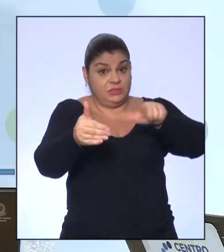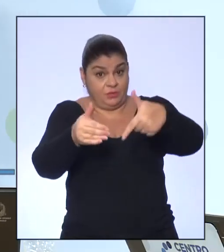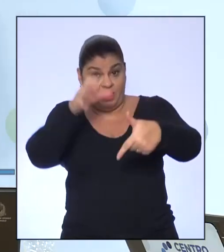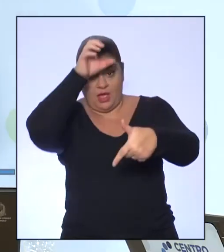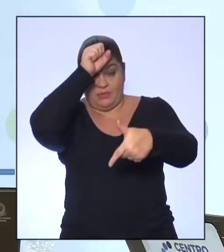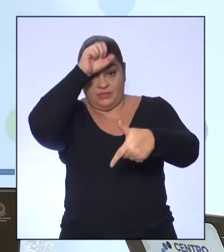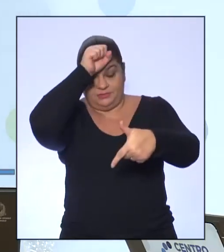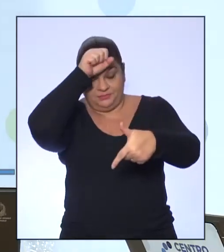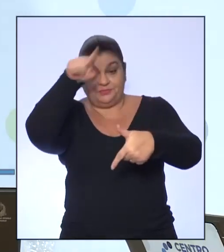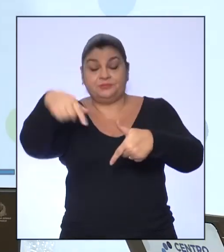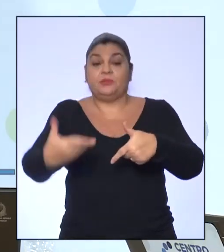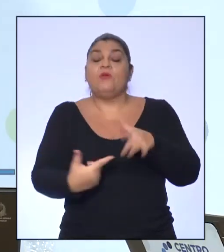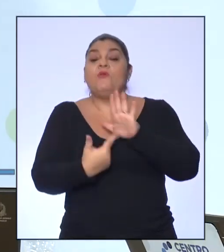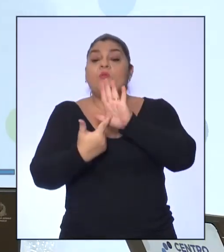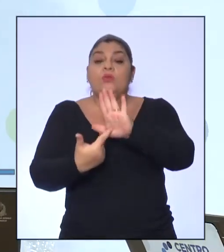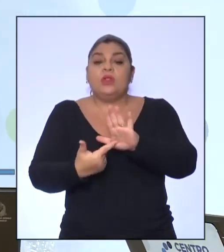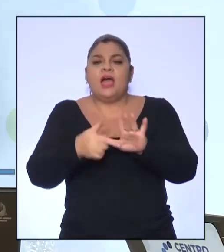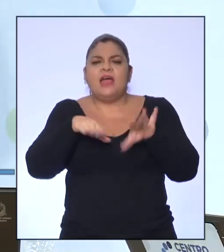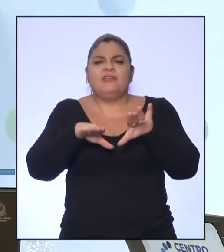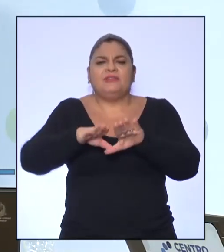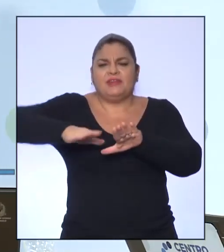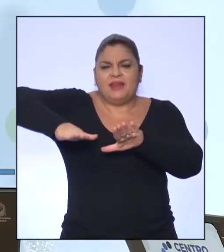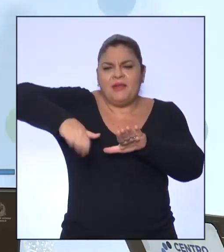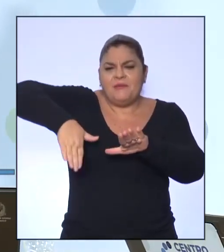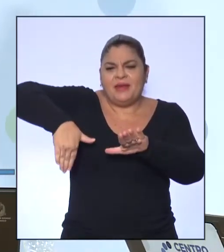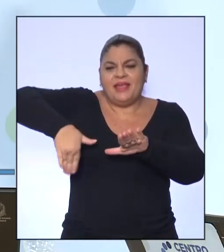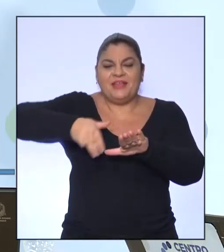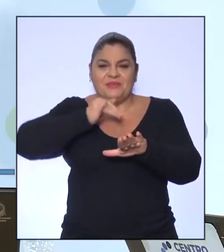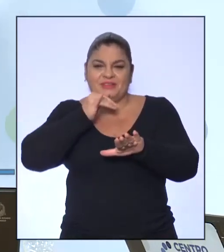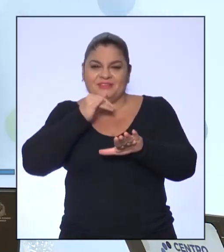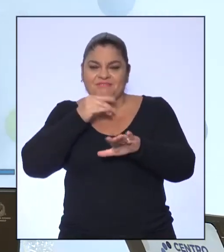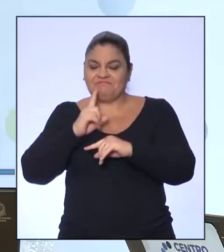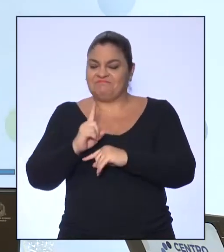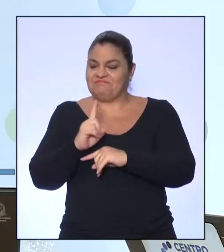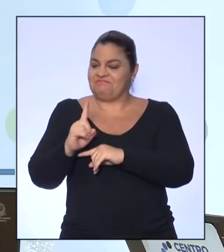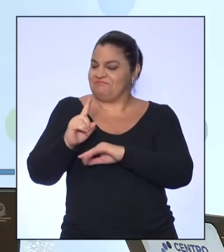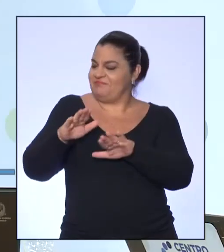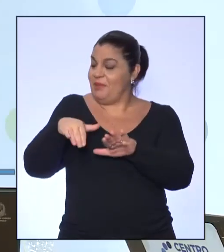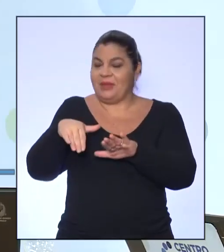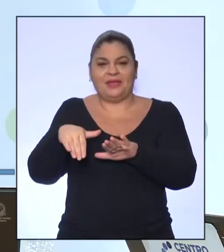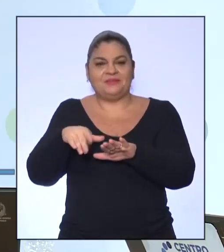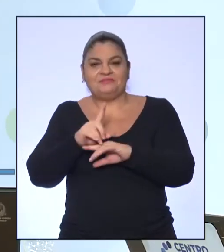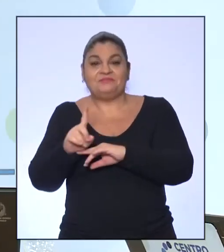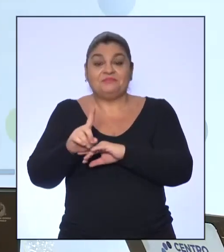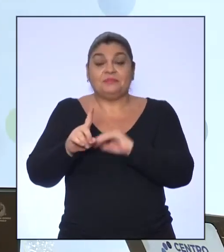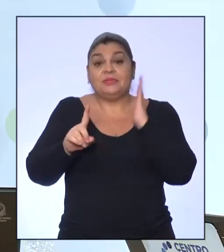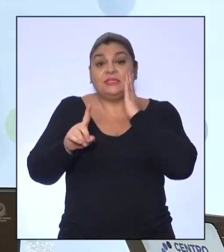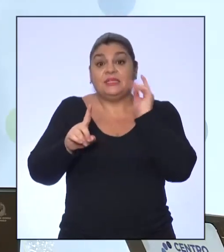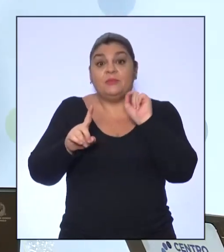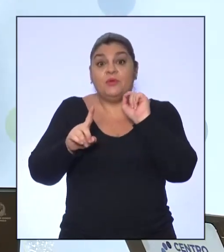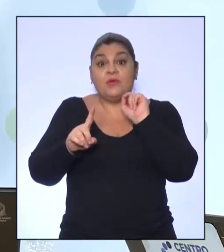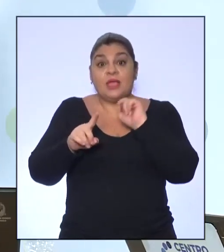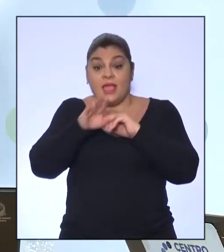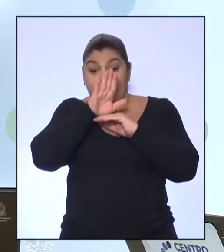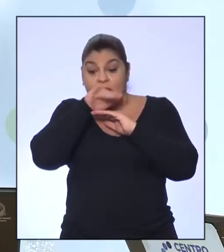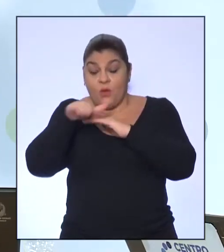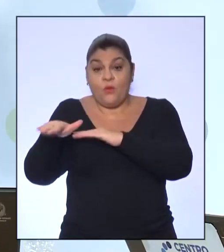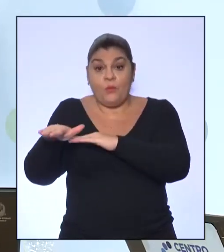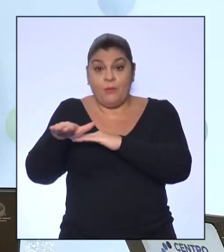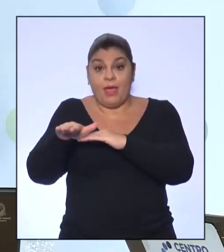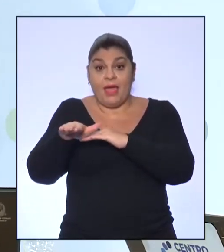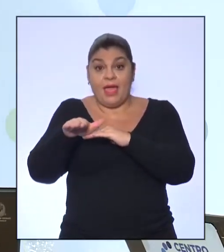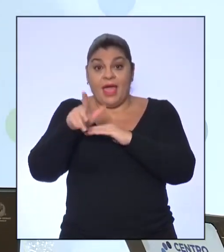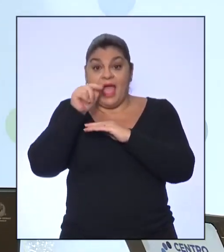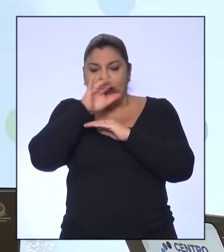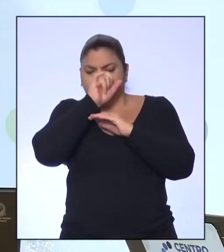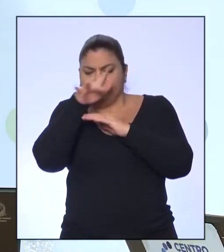mostrar algumas coisas, por exemplo, quando você vai à praia, né? Nós sabemos que a água do mar é salgada.